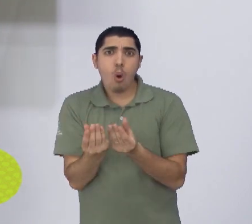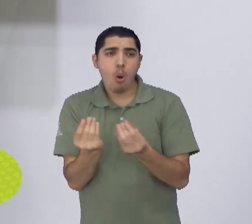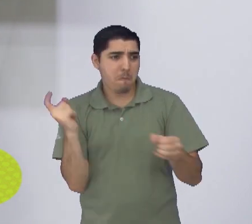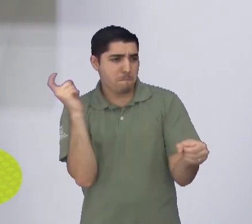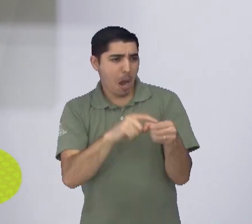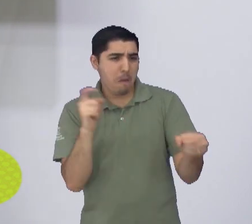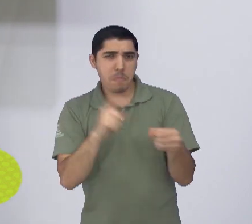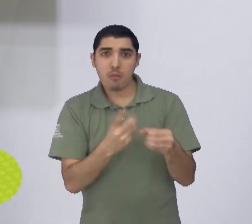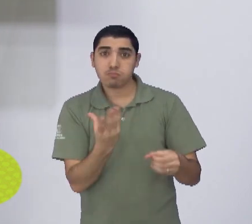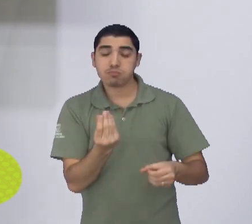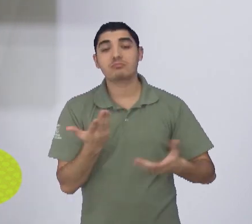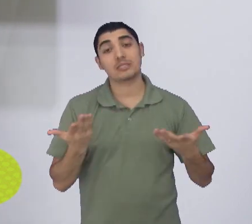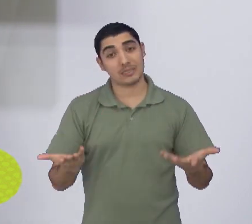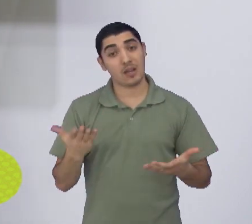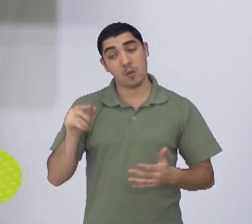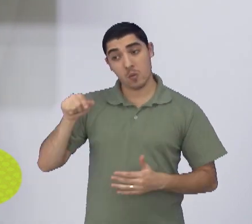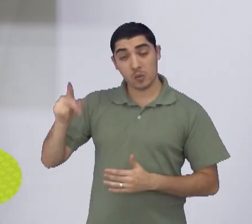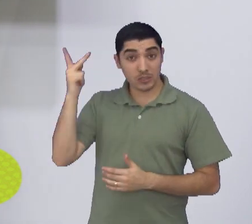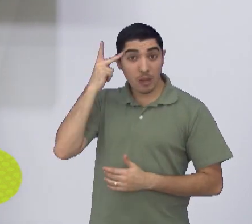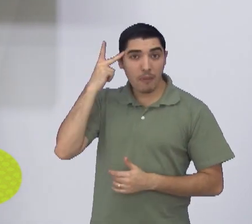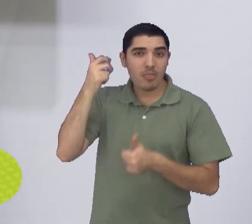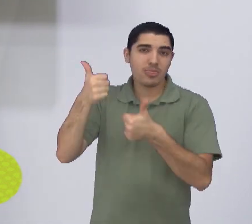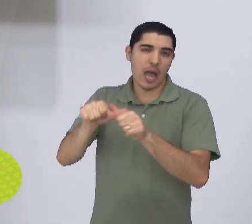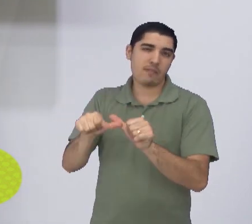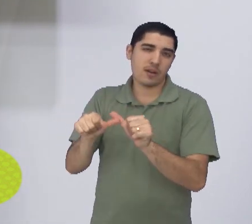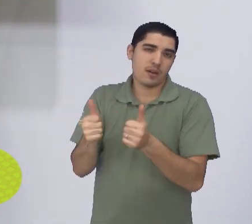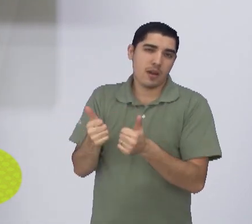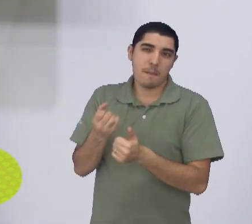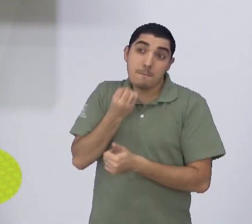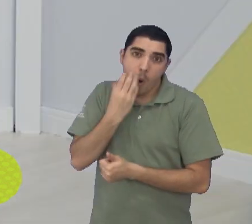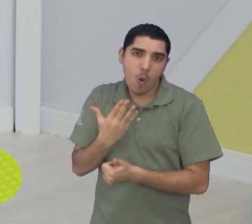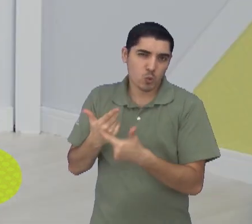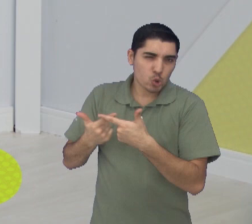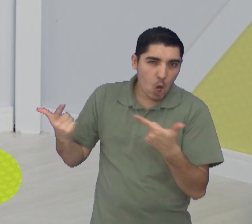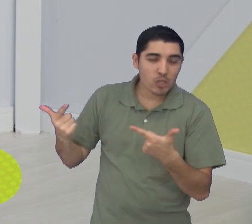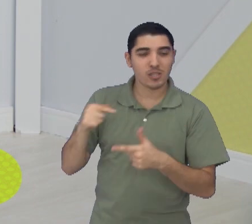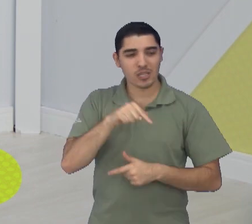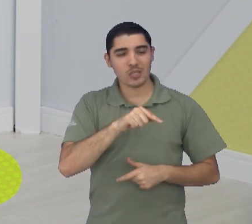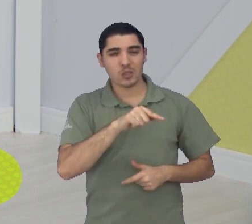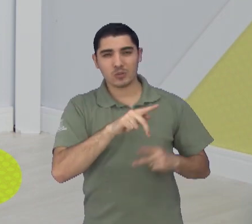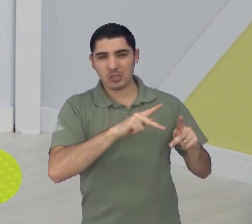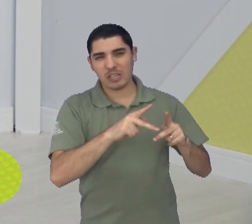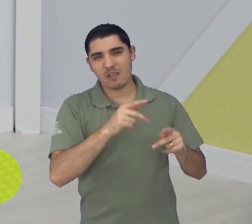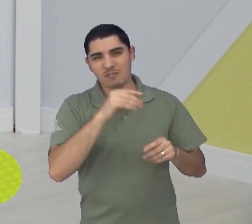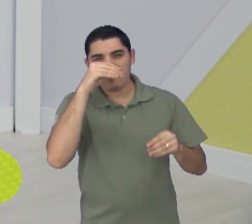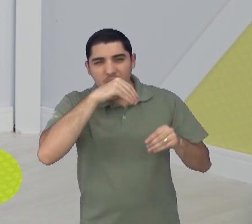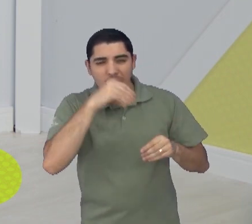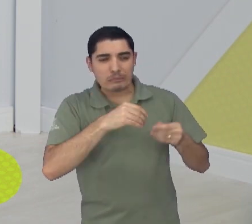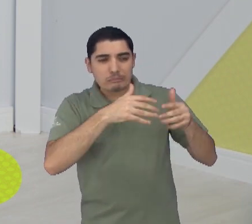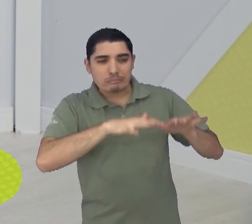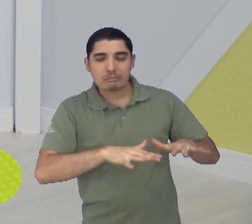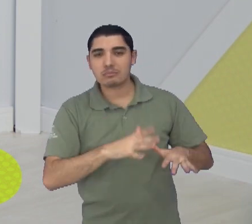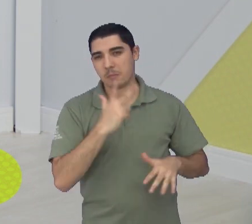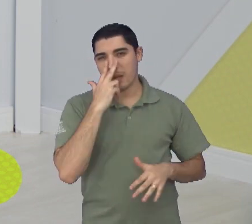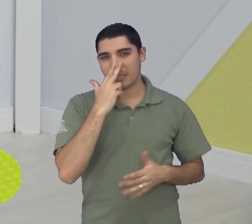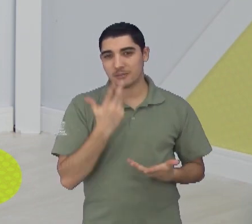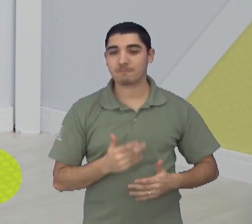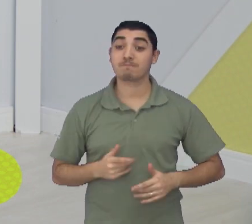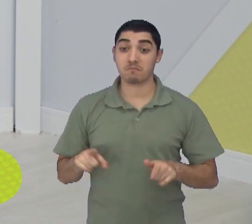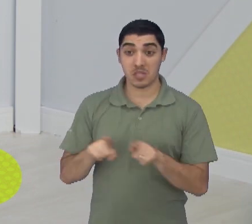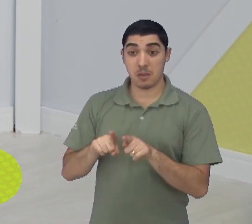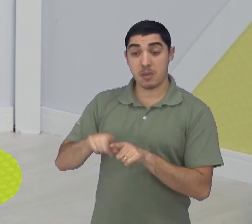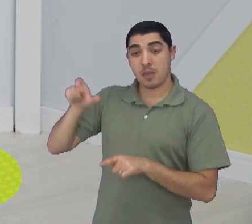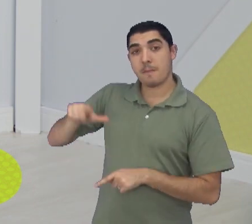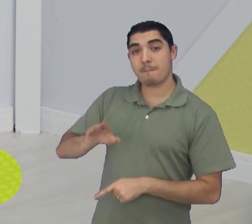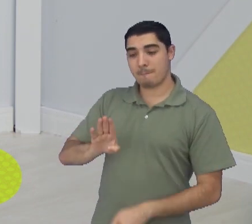mas foi bem perto disso. Então, o São Paulo teve uma noite muito brilhante e o São José bem abaixo. O Bennett estava calibrado lá, a mãozinha direita